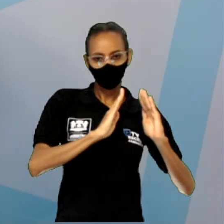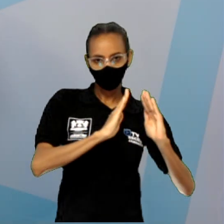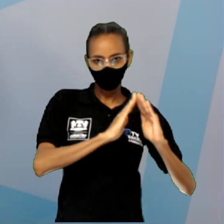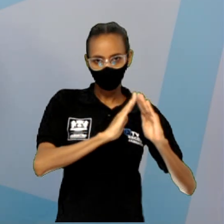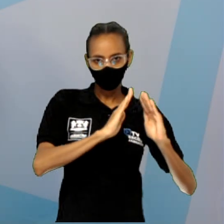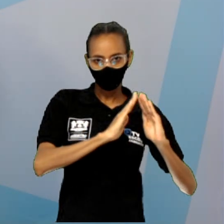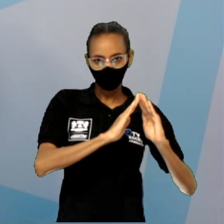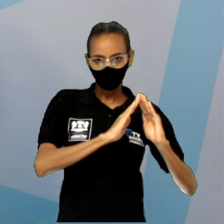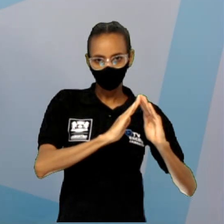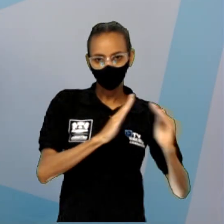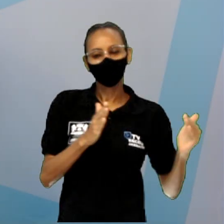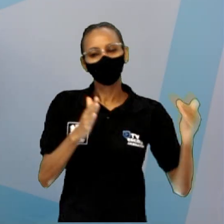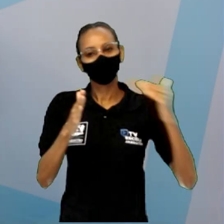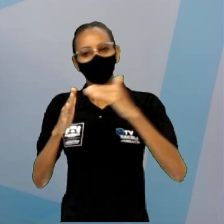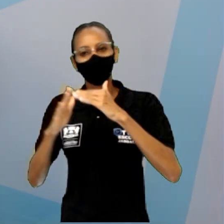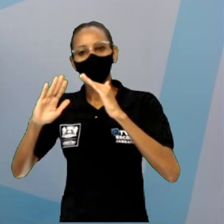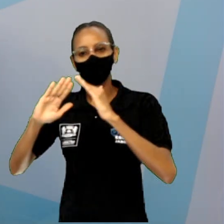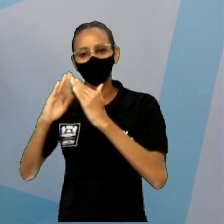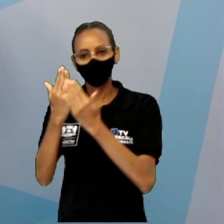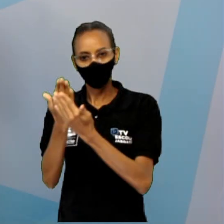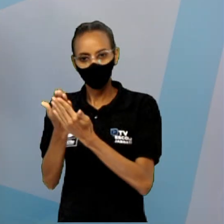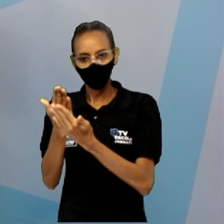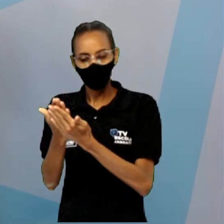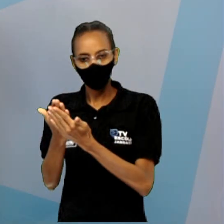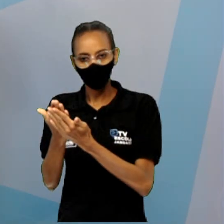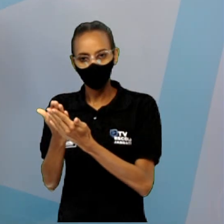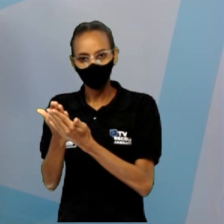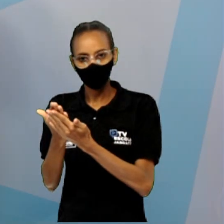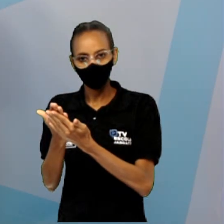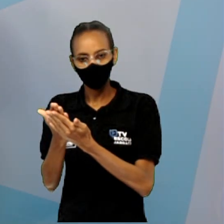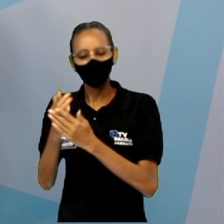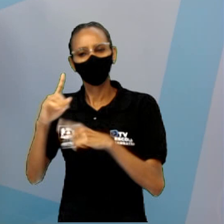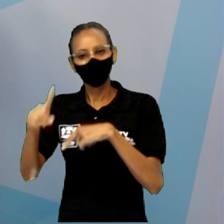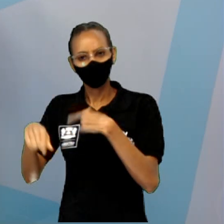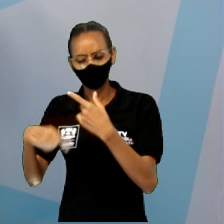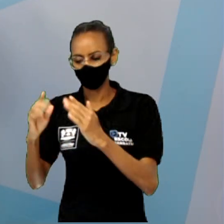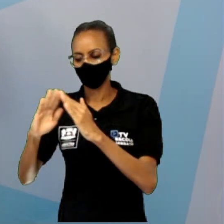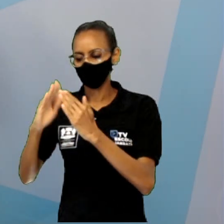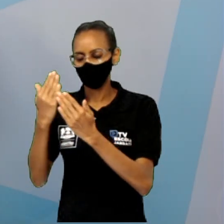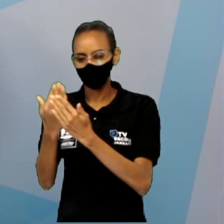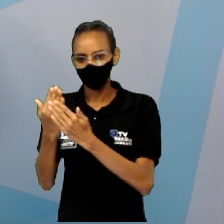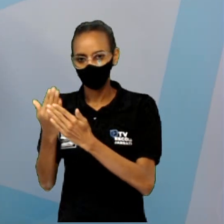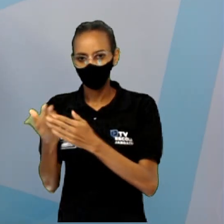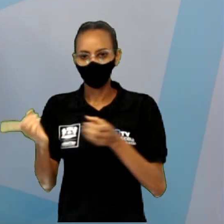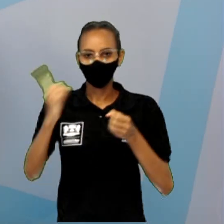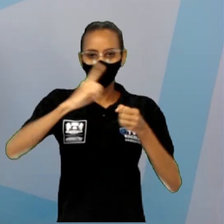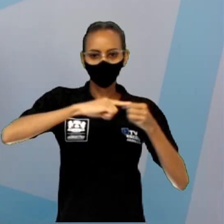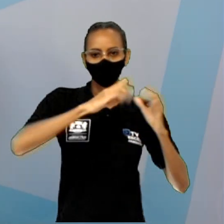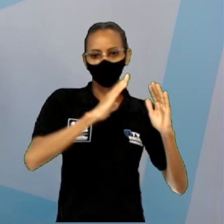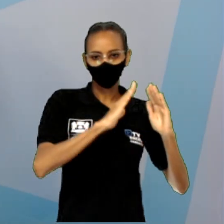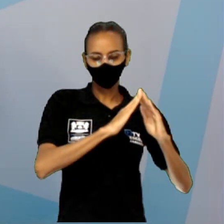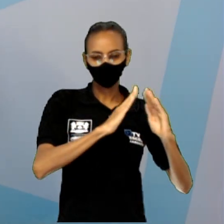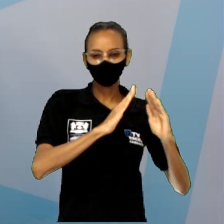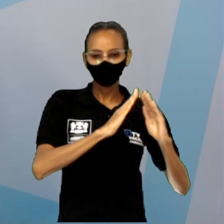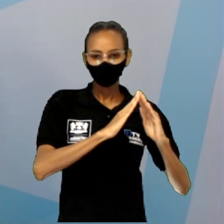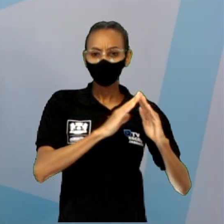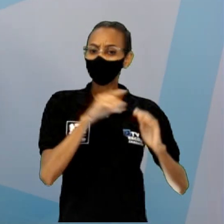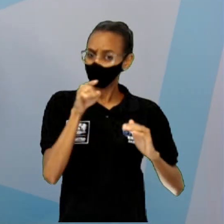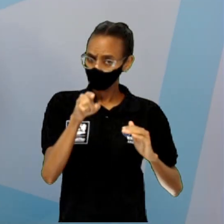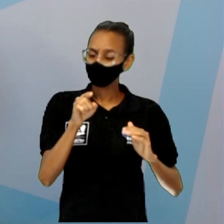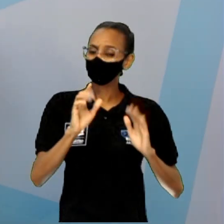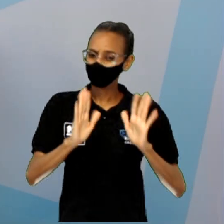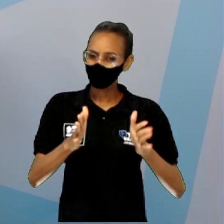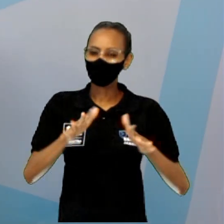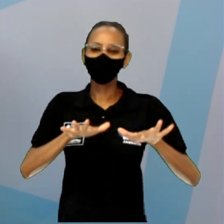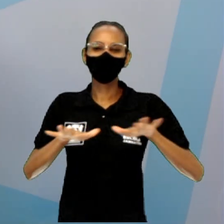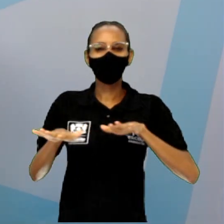a escola e da escola para a sua casa, ok? Você está se movimentando, mas você